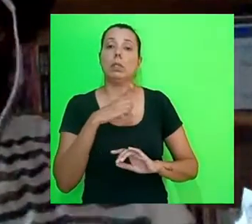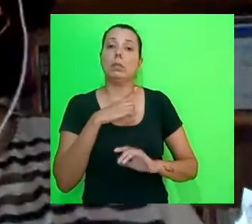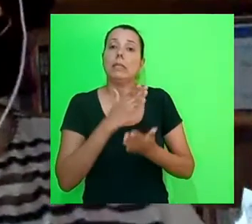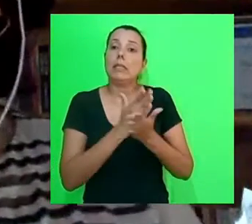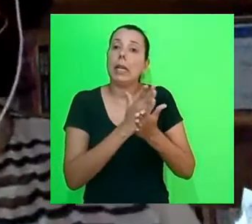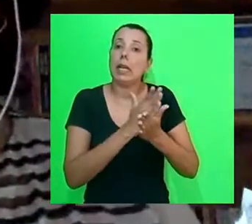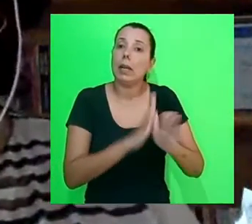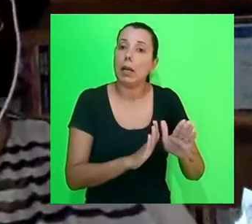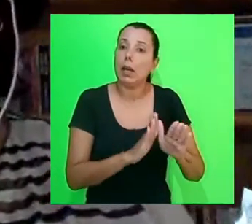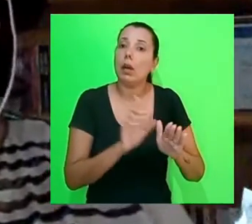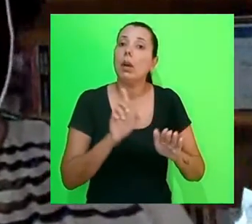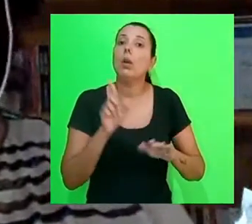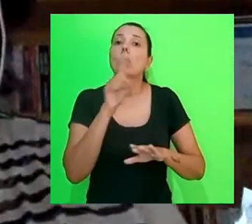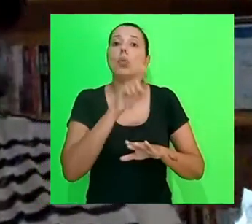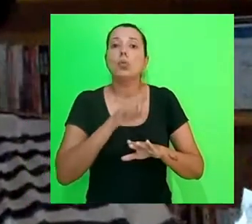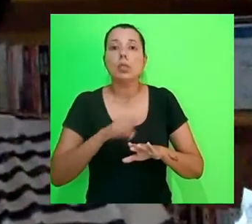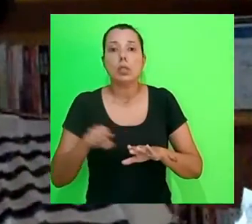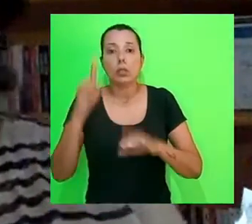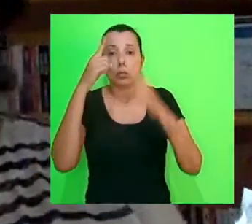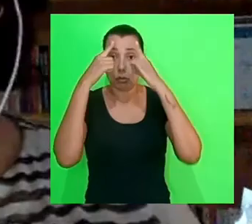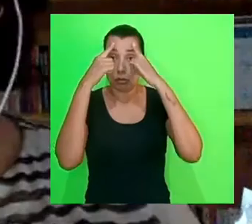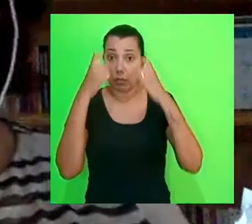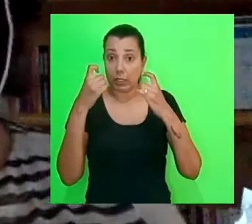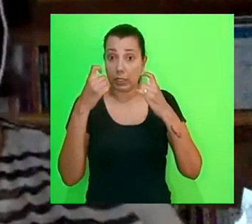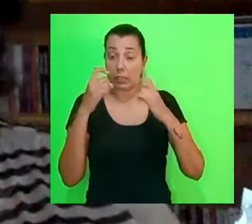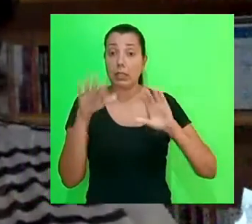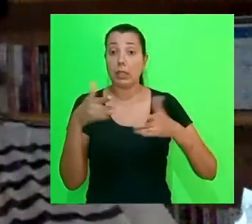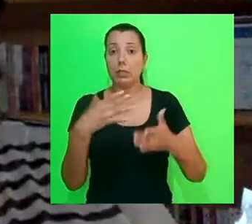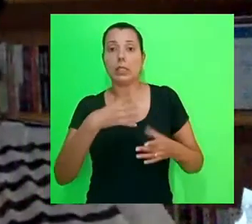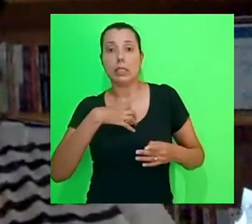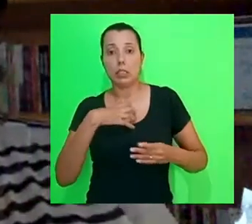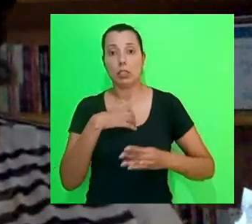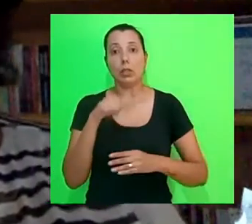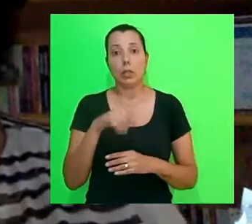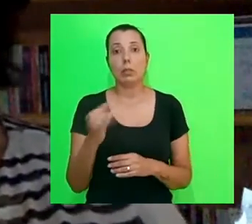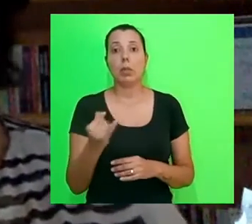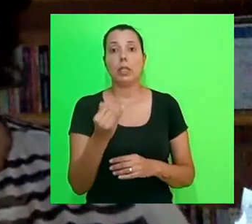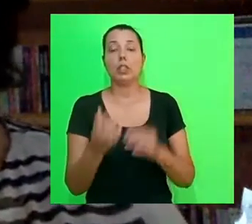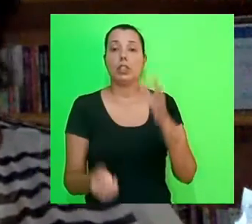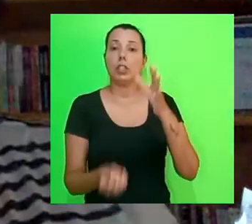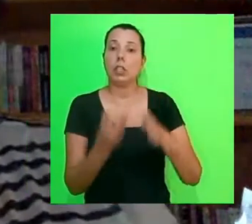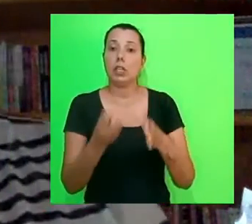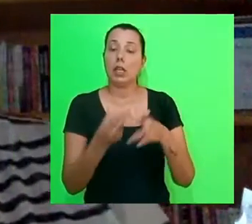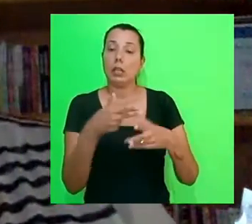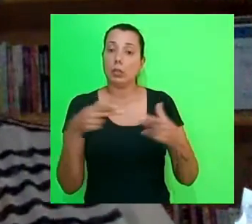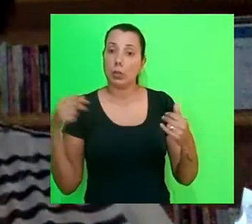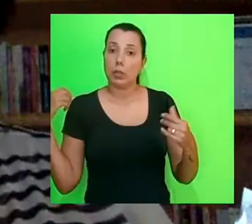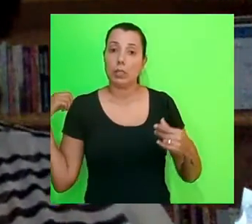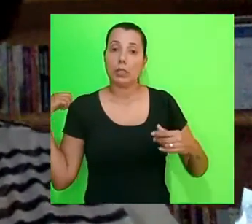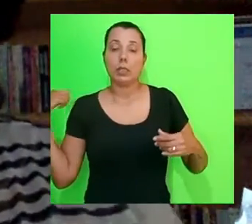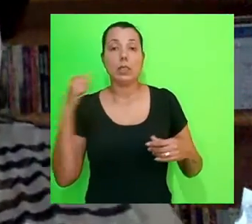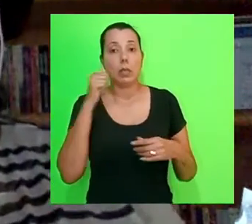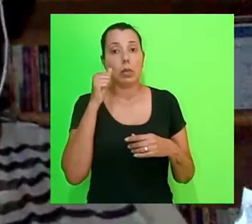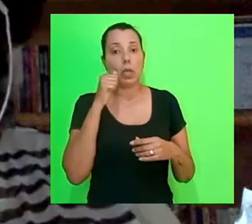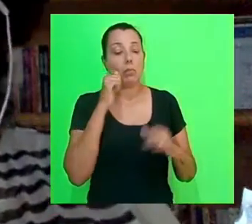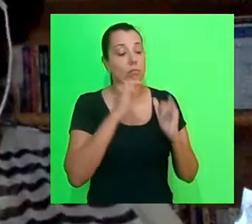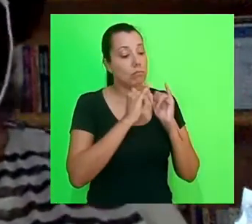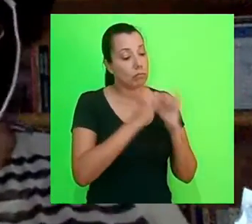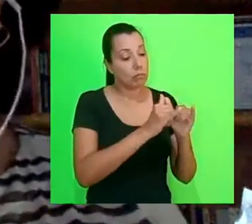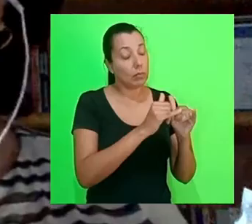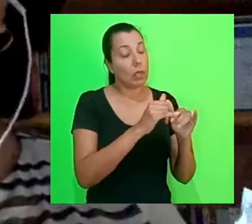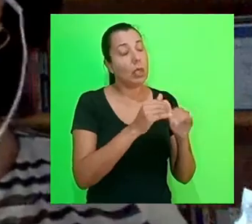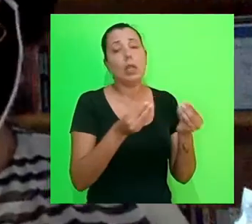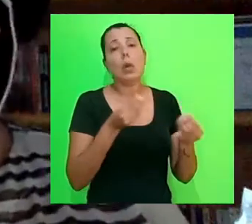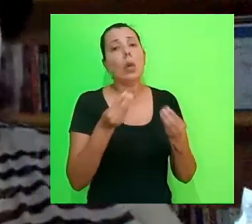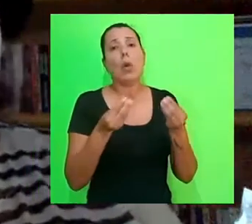Brasil, por exemplo, hoje a mulher está no isolamento, em geral ela não consegue, não sai de casa, não sai para trabalhar, mas ela sai